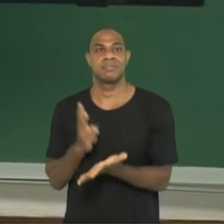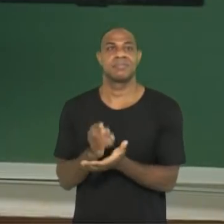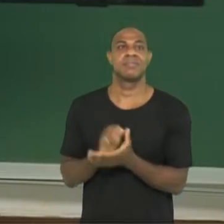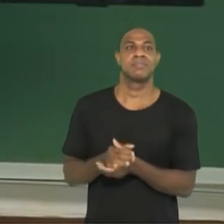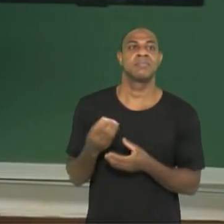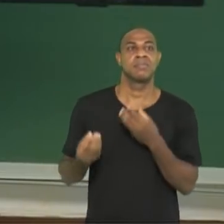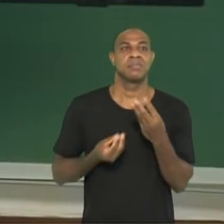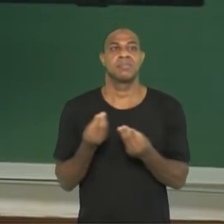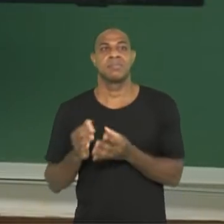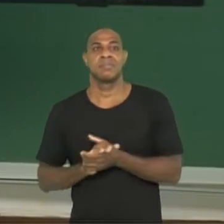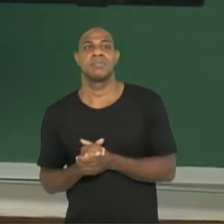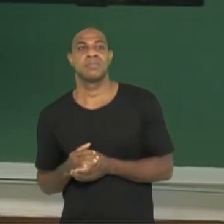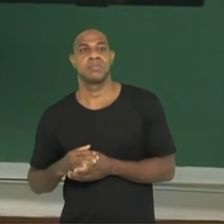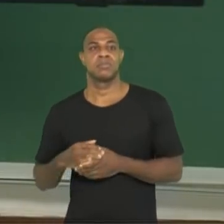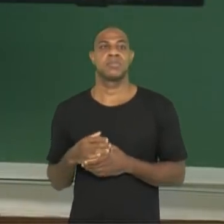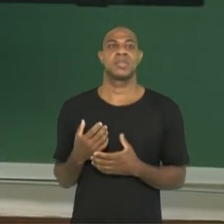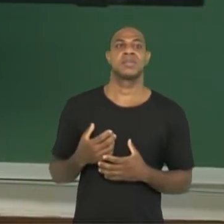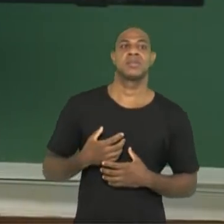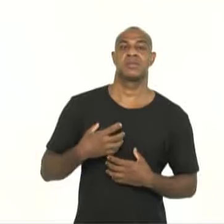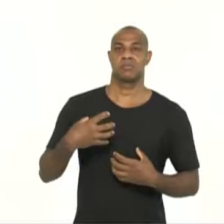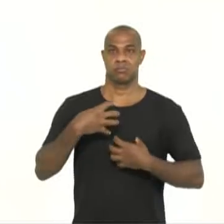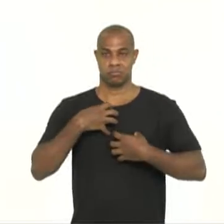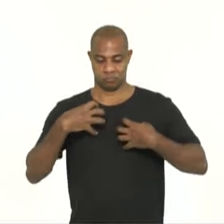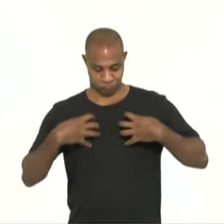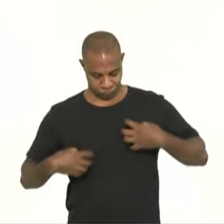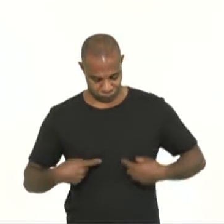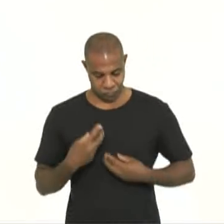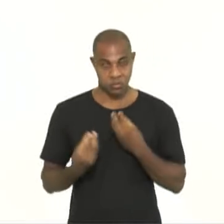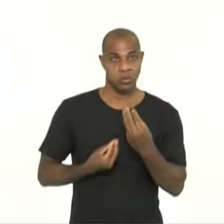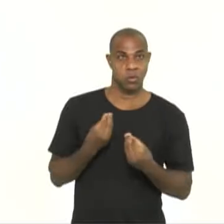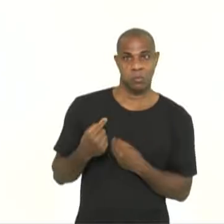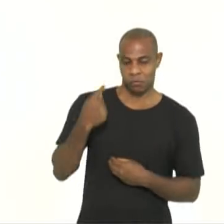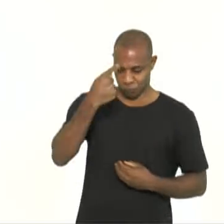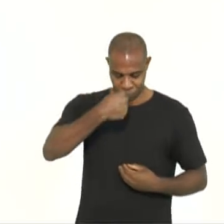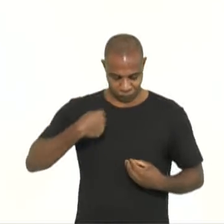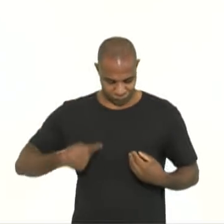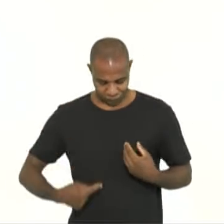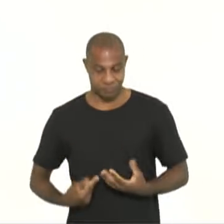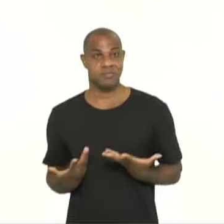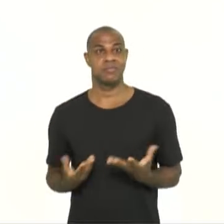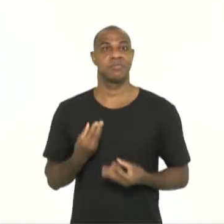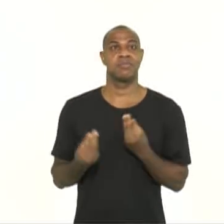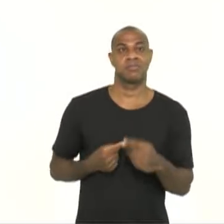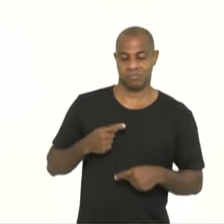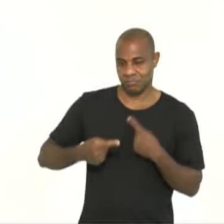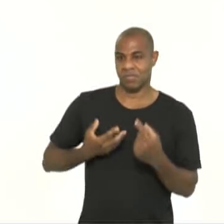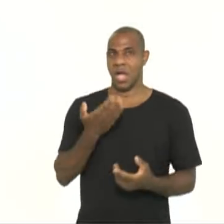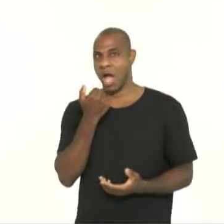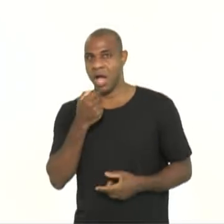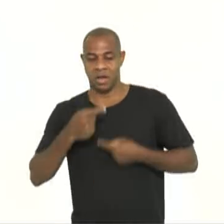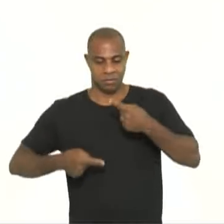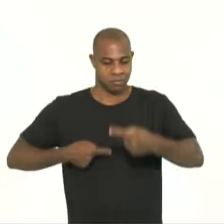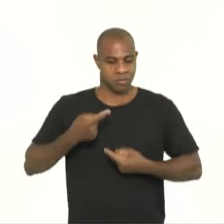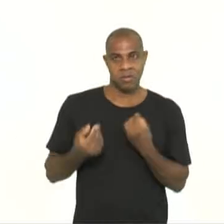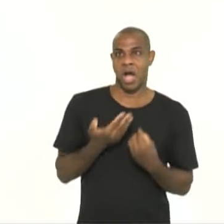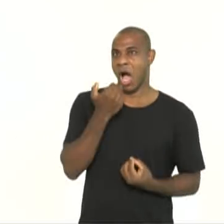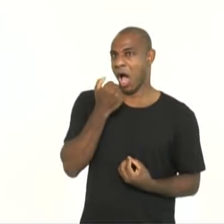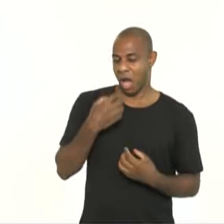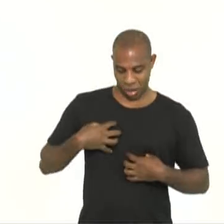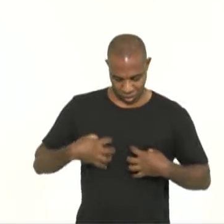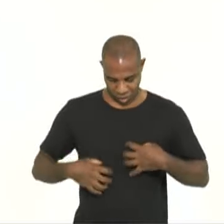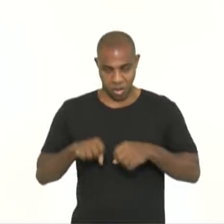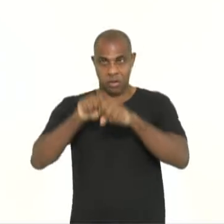fisiologia desses animais. Quando a gente fala de digestão e circulação desses artrópodes, o sistema digestório deles vai